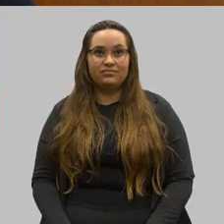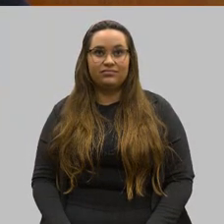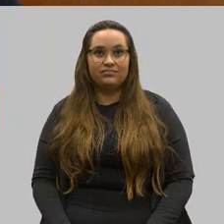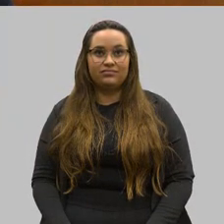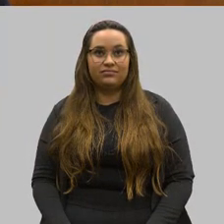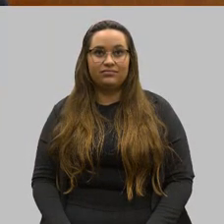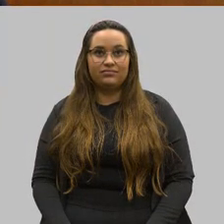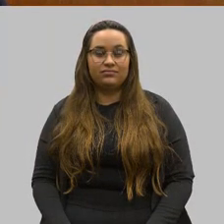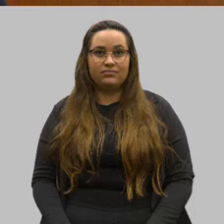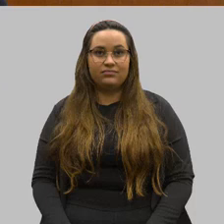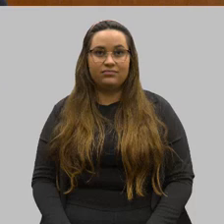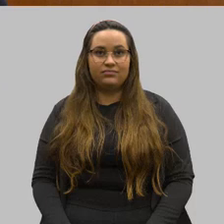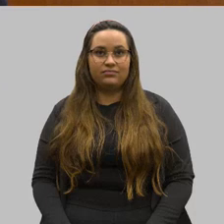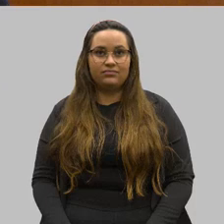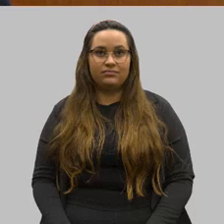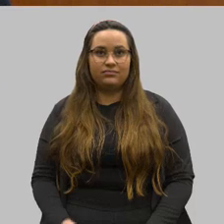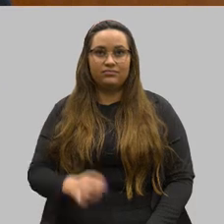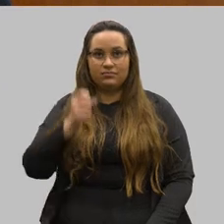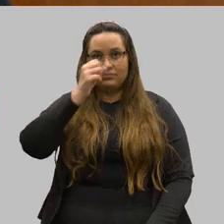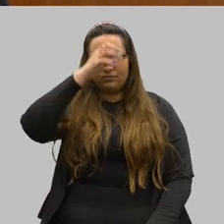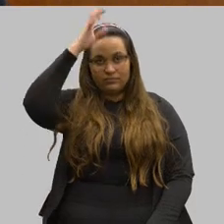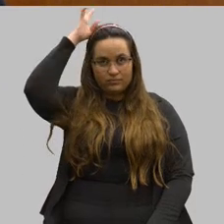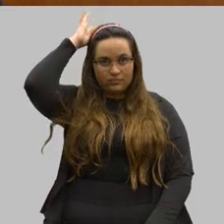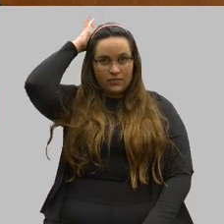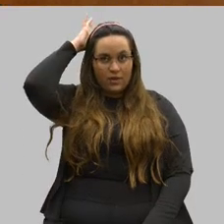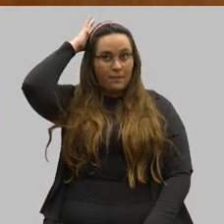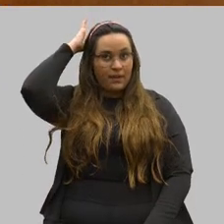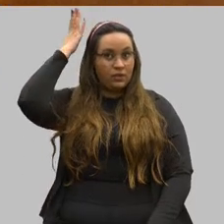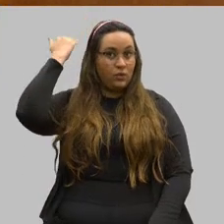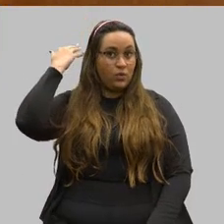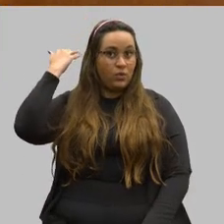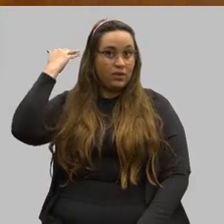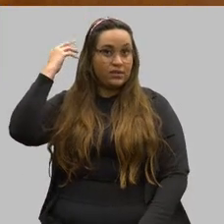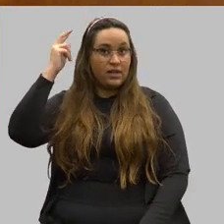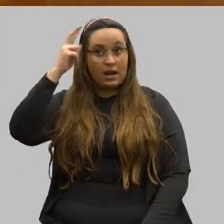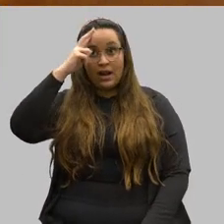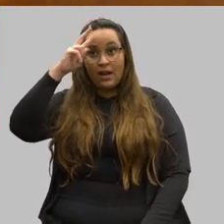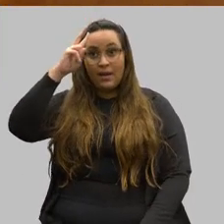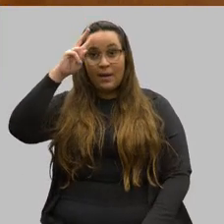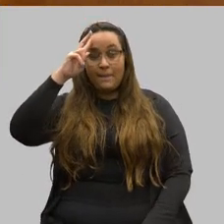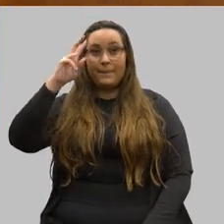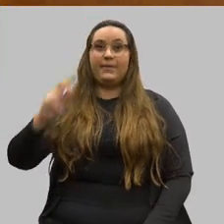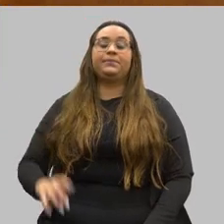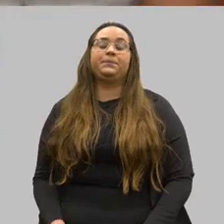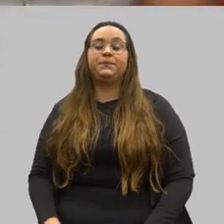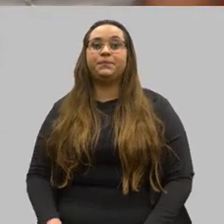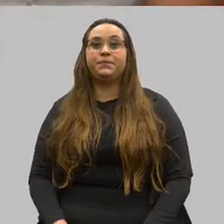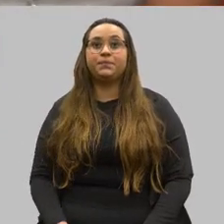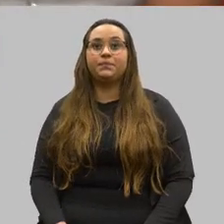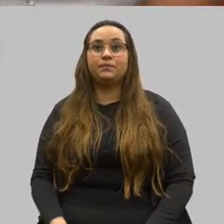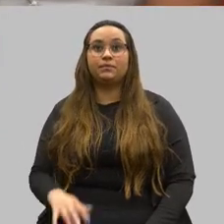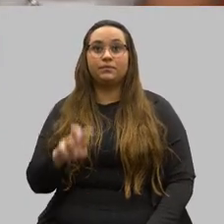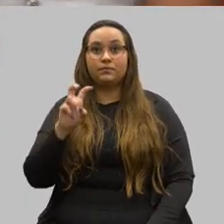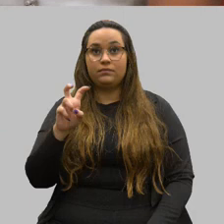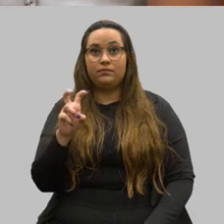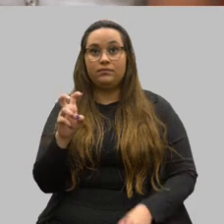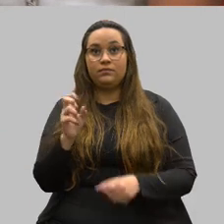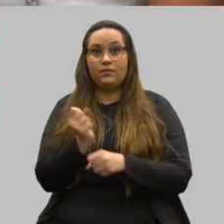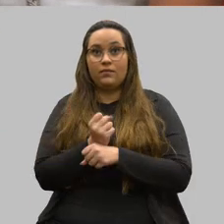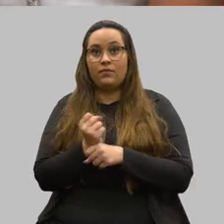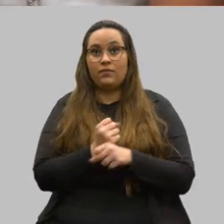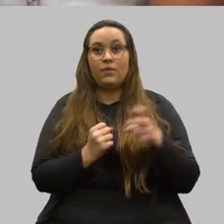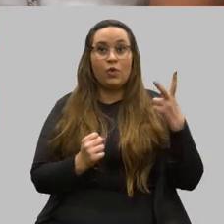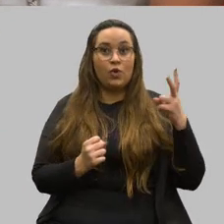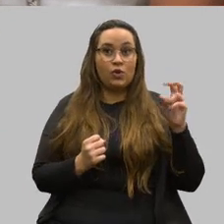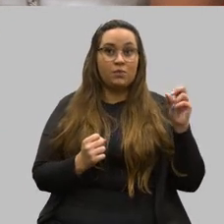dos Elevadores é durante esses últimos 5 anos e meio de 2019